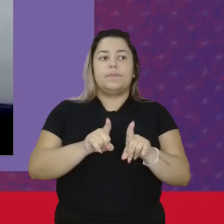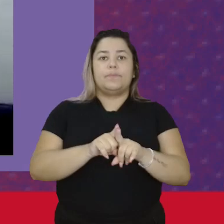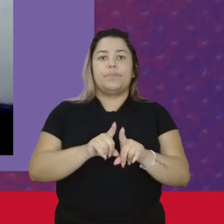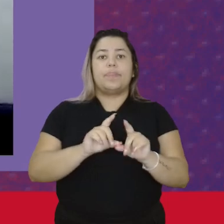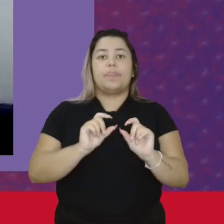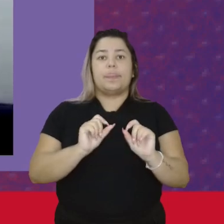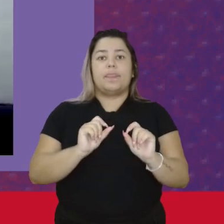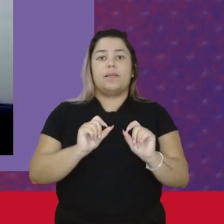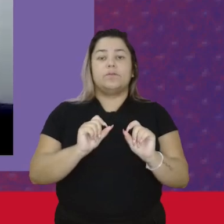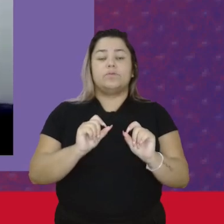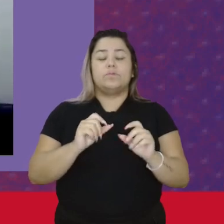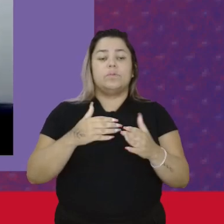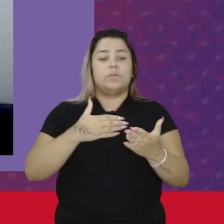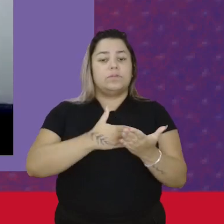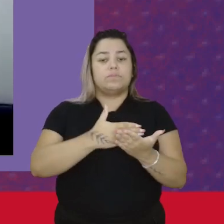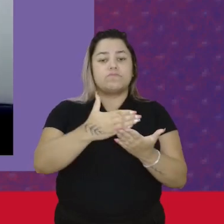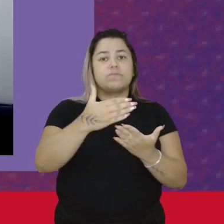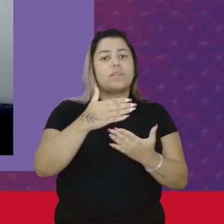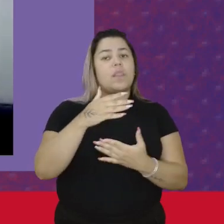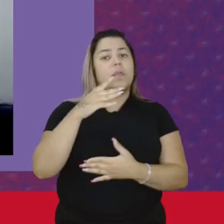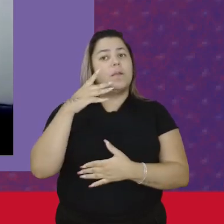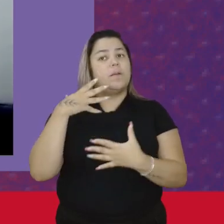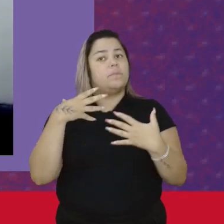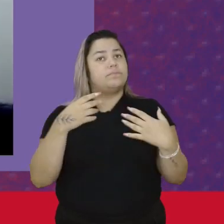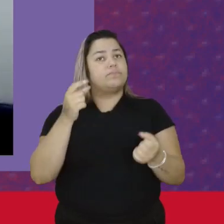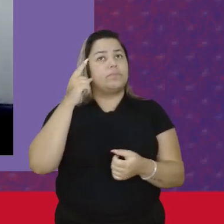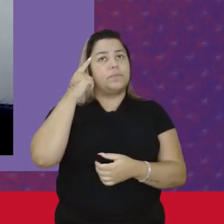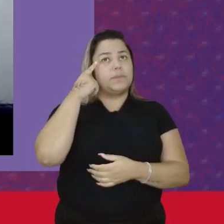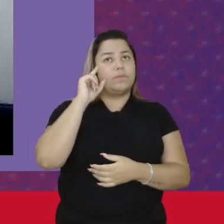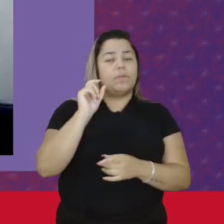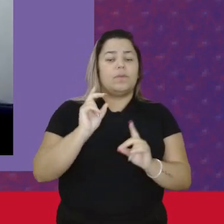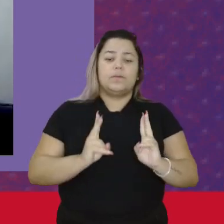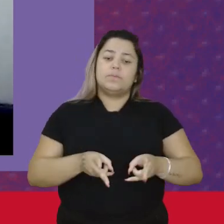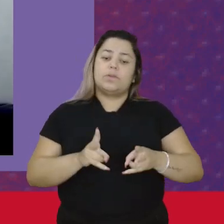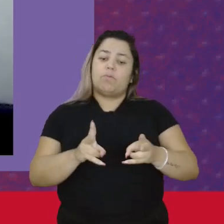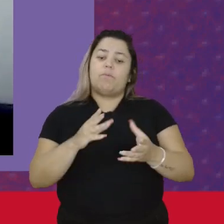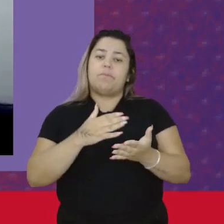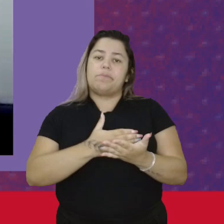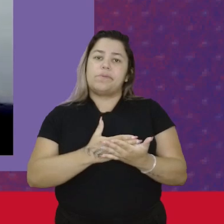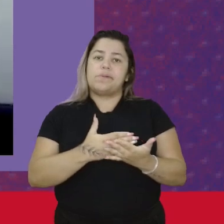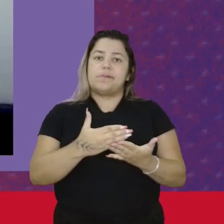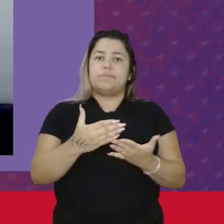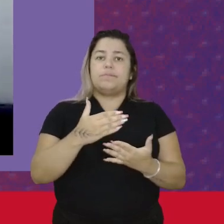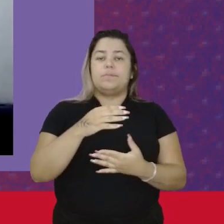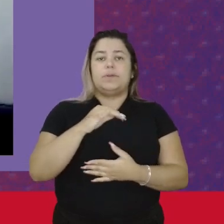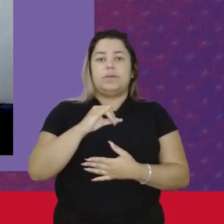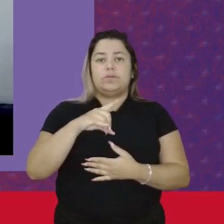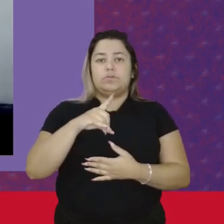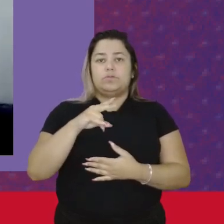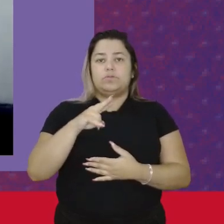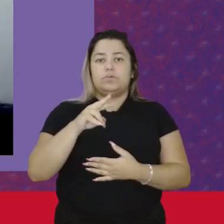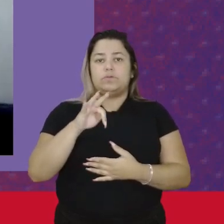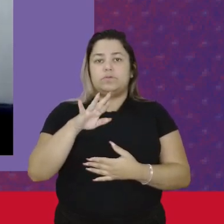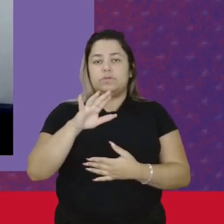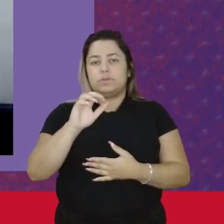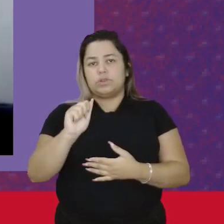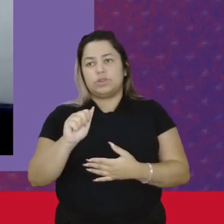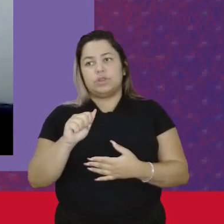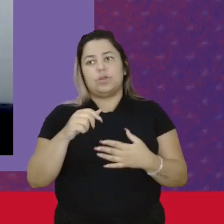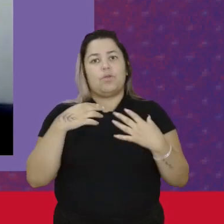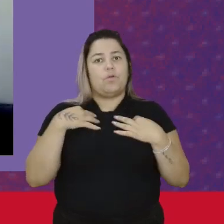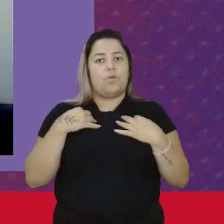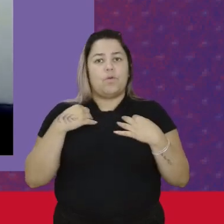industrialização, né, o início, nós vamos pensar que ela começa sempre com uma indústria manufatureira, né, de tecido,